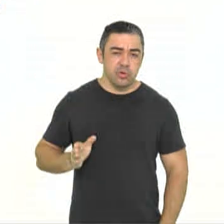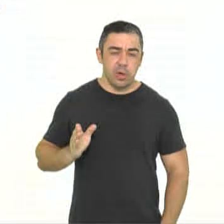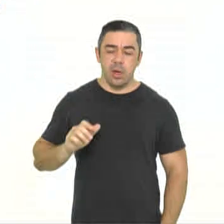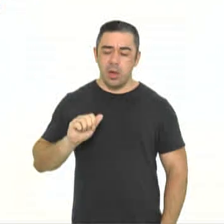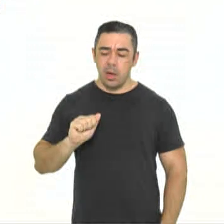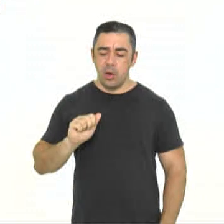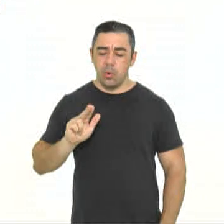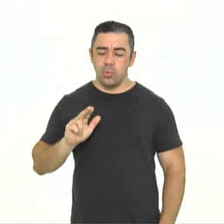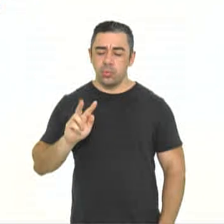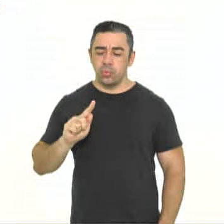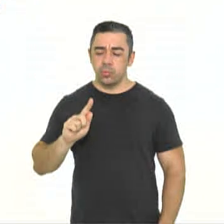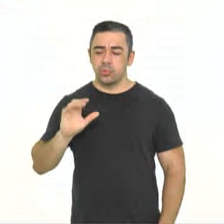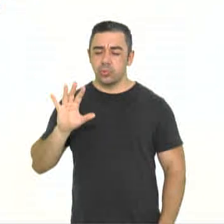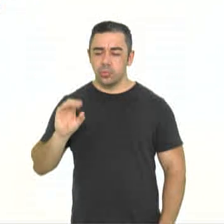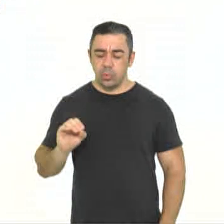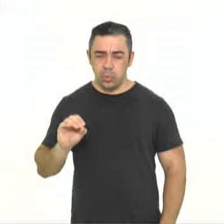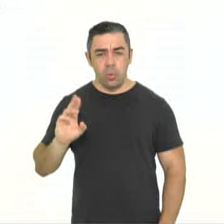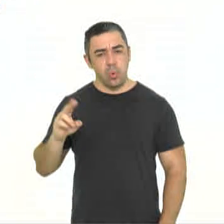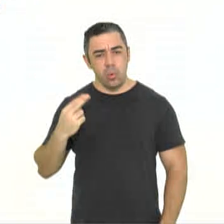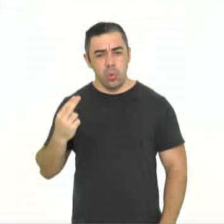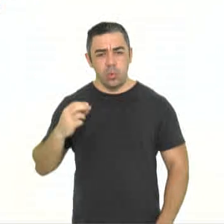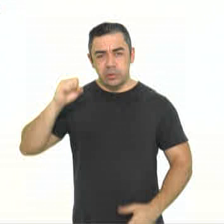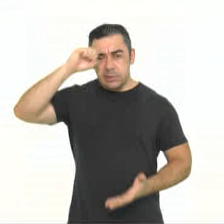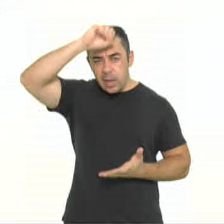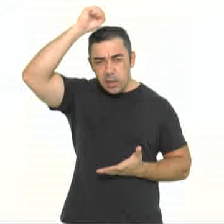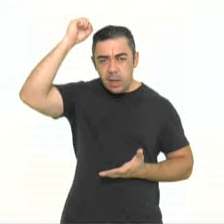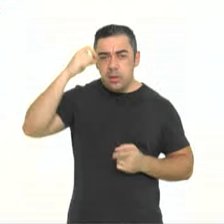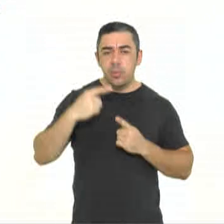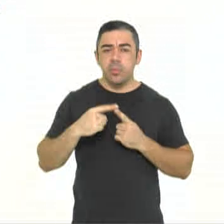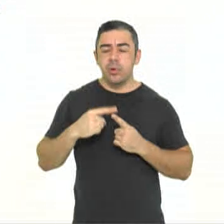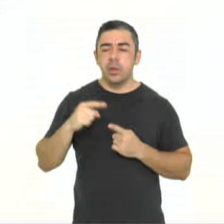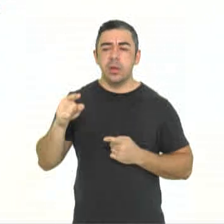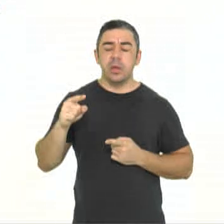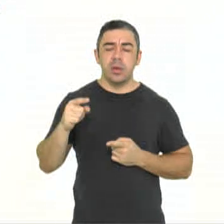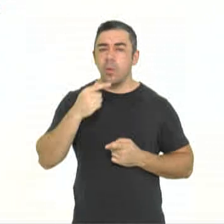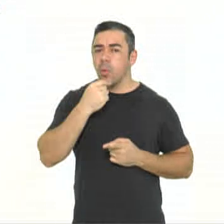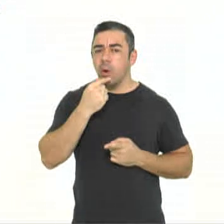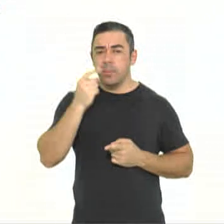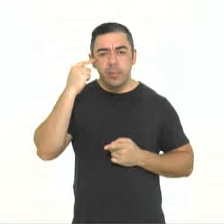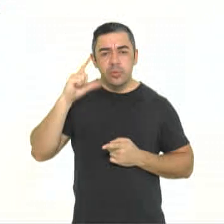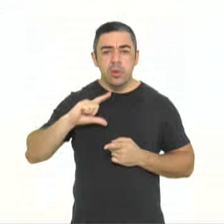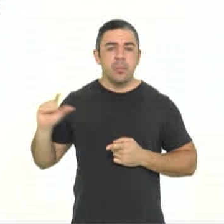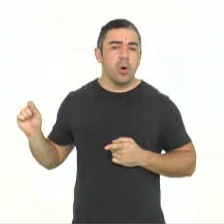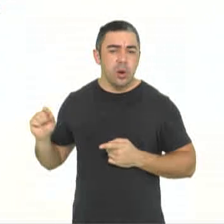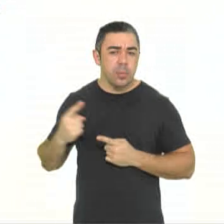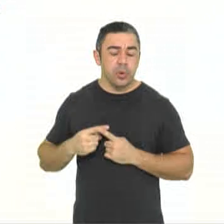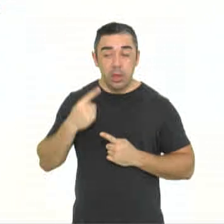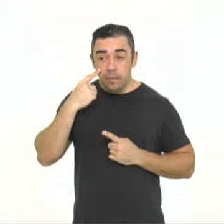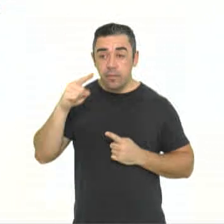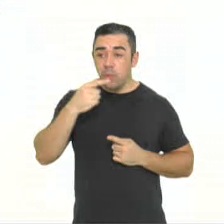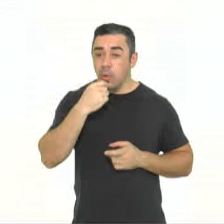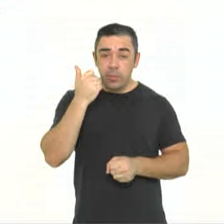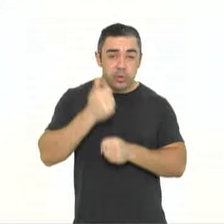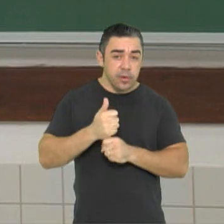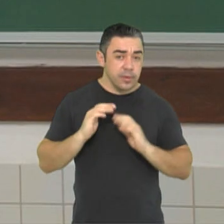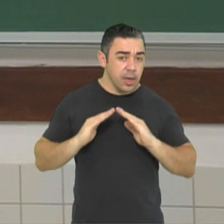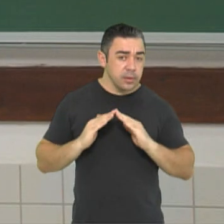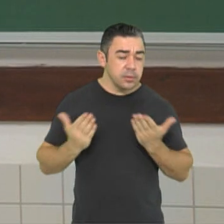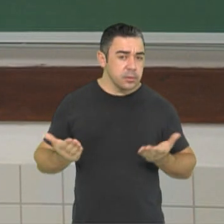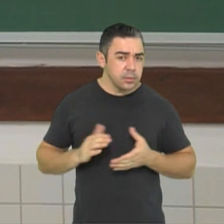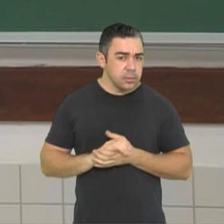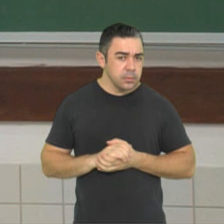augusto, de sagrado. Por que Castelo pensou em ir embora ao ver o dono da casa? E